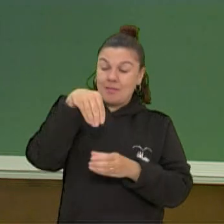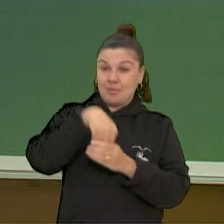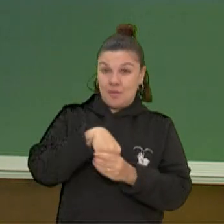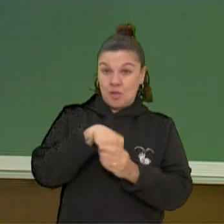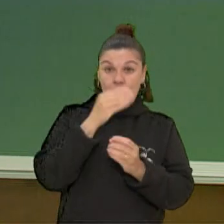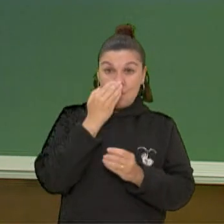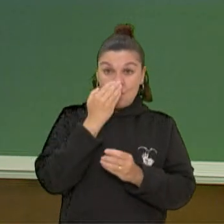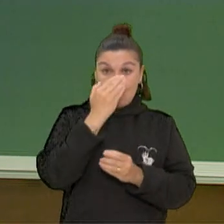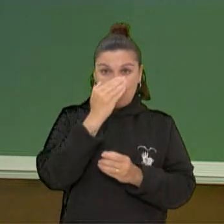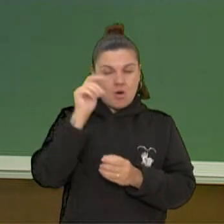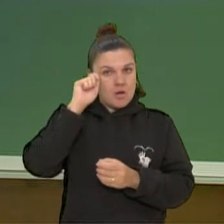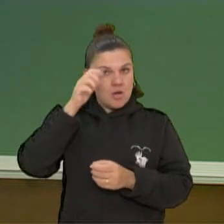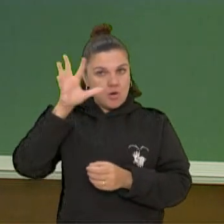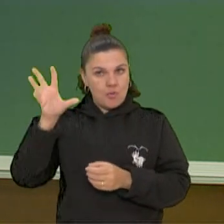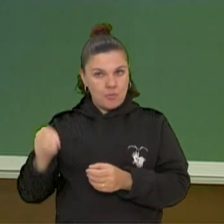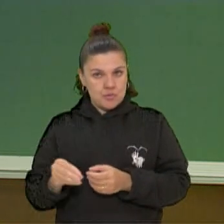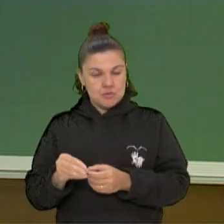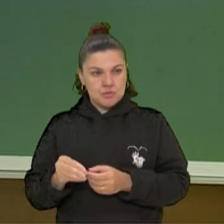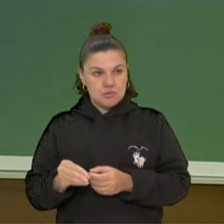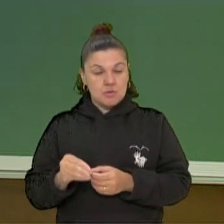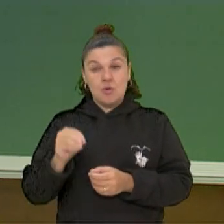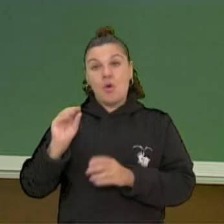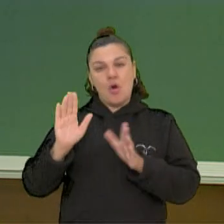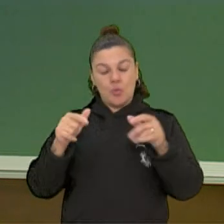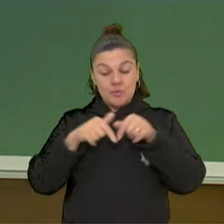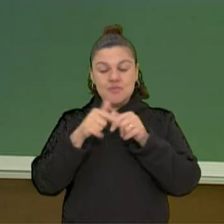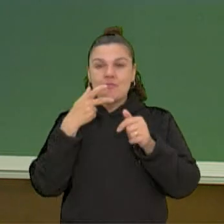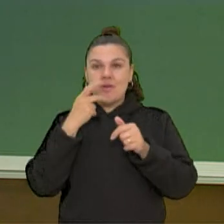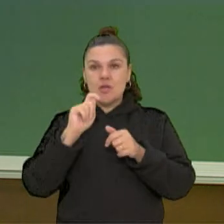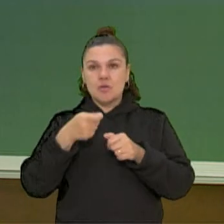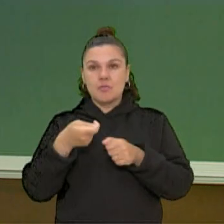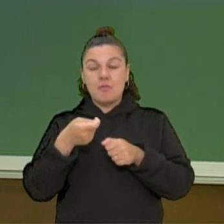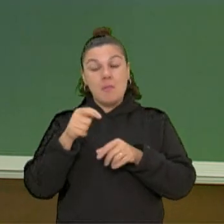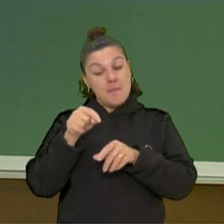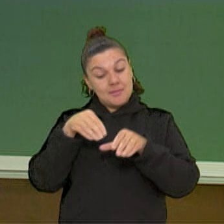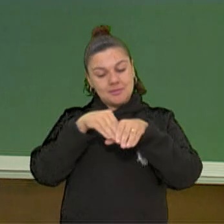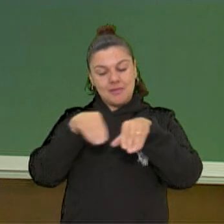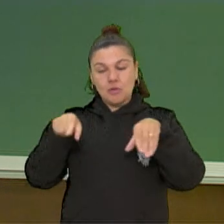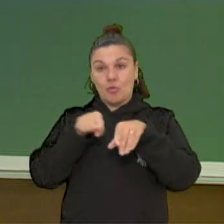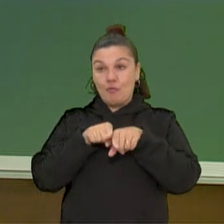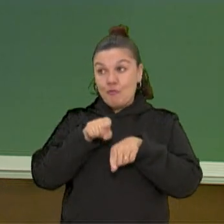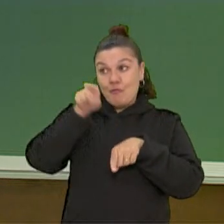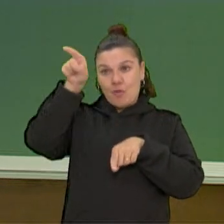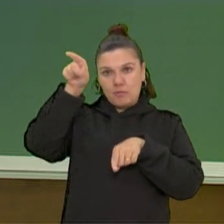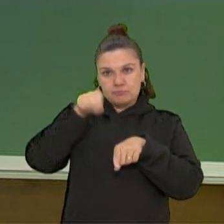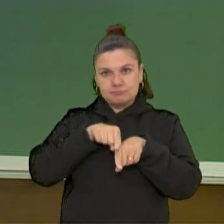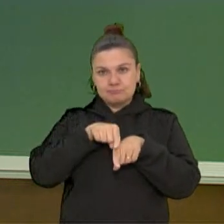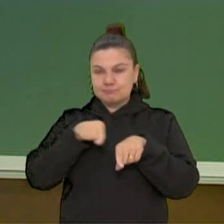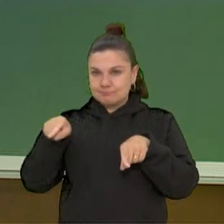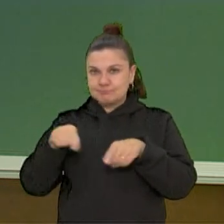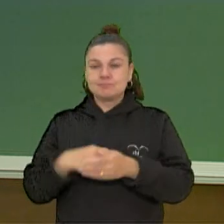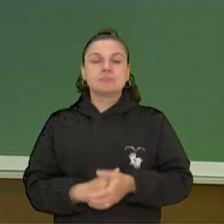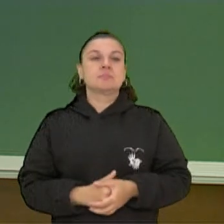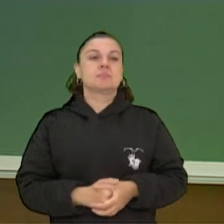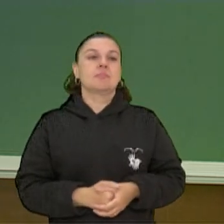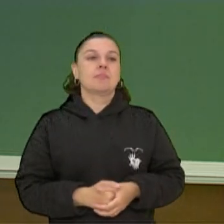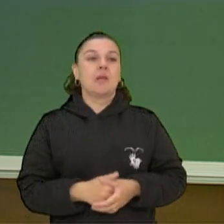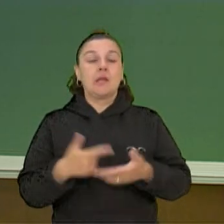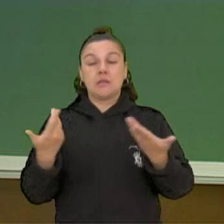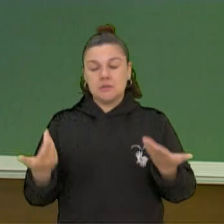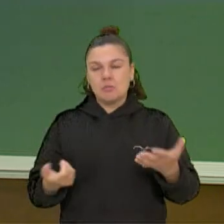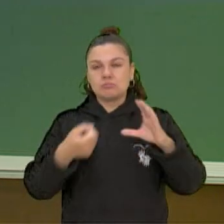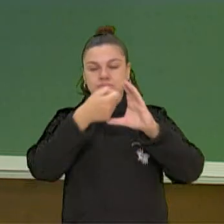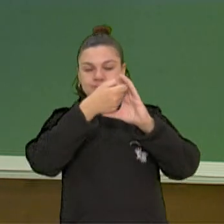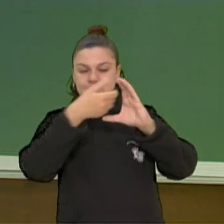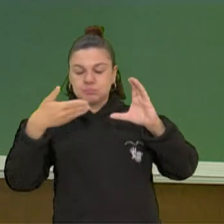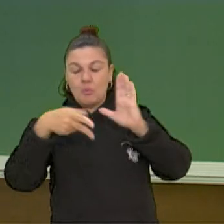fora do continente, migração horizontal, que é dentro do território, e a vertical para fora do continente. As estatísticas